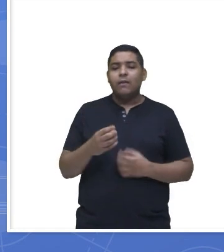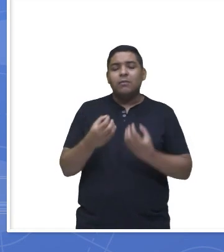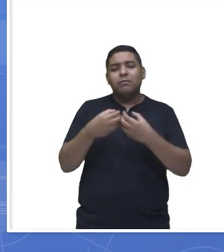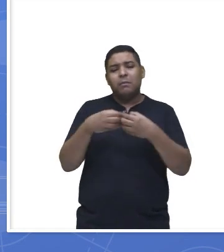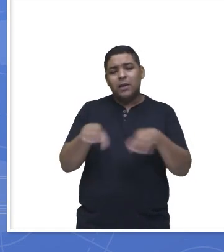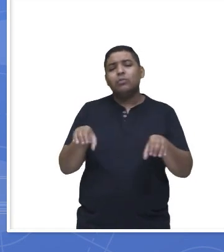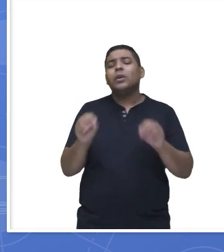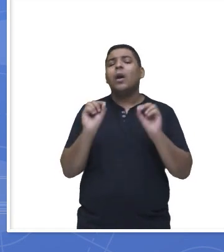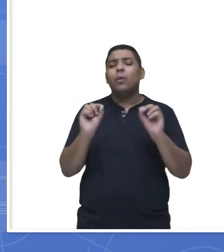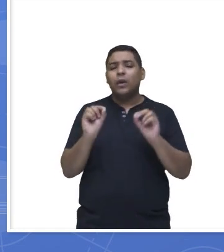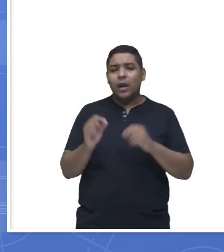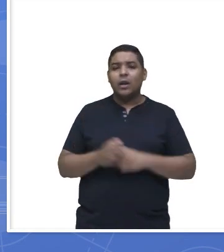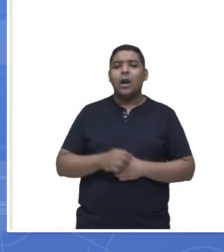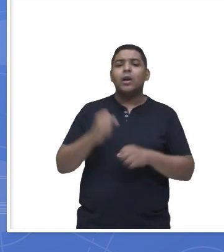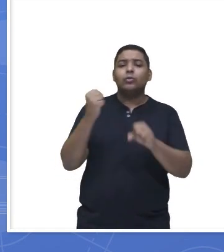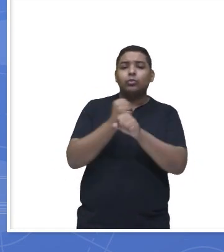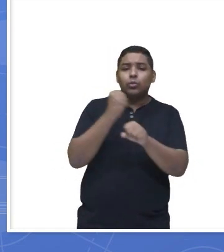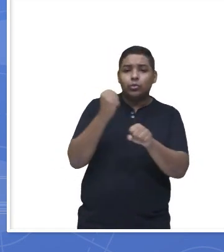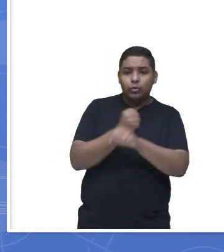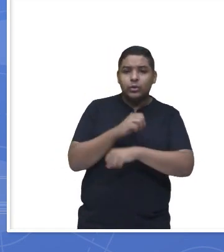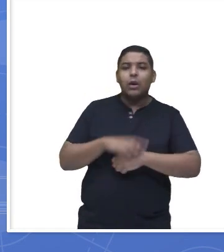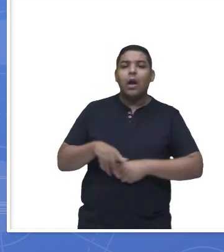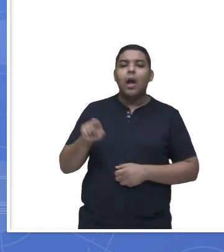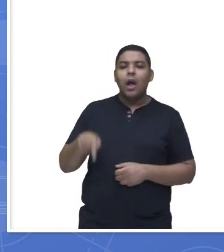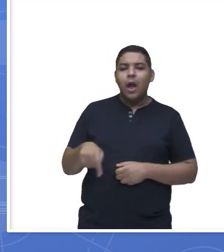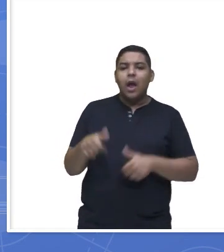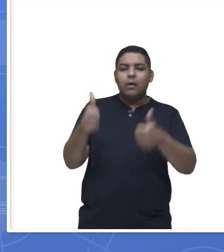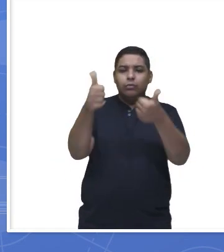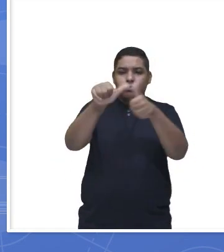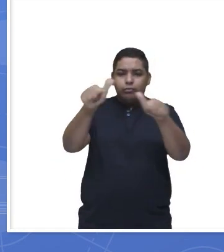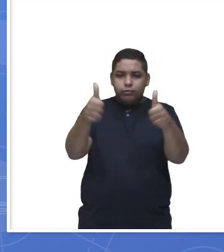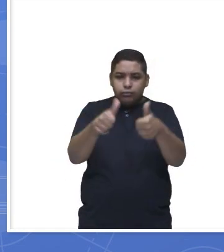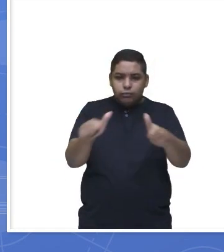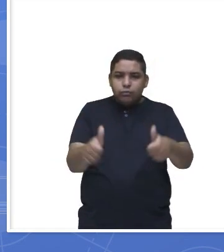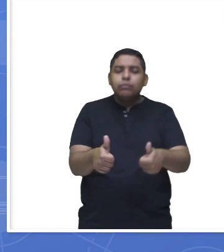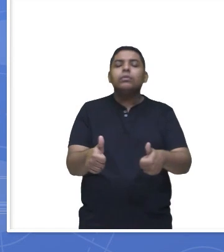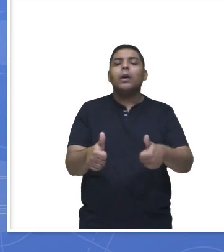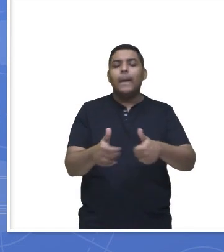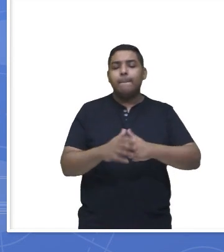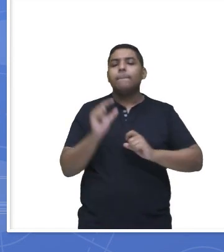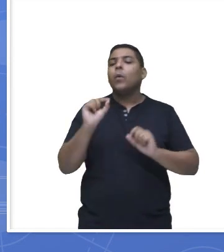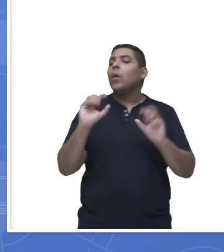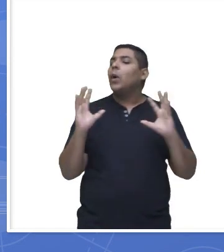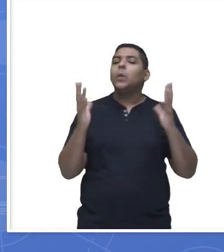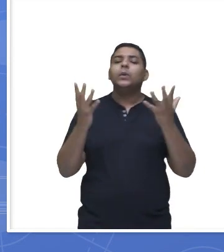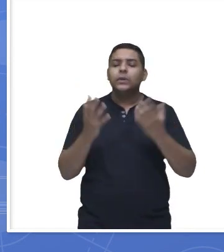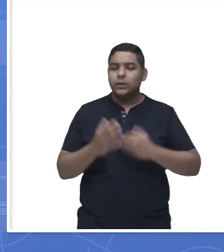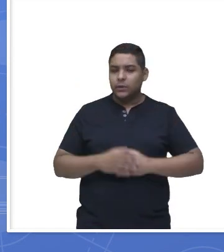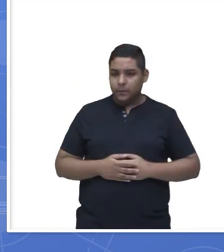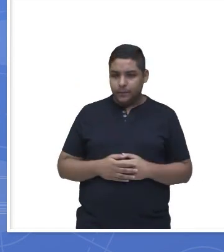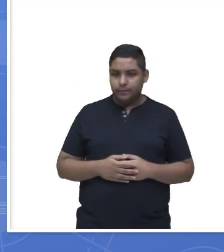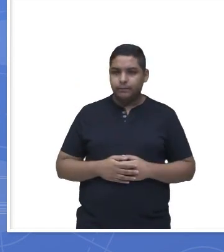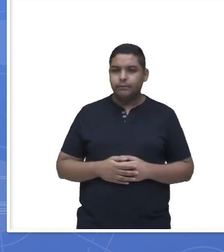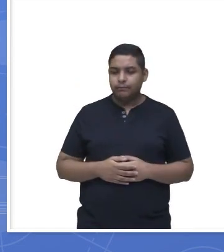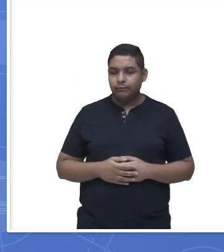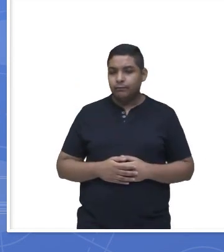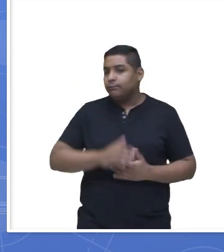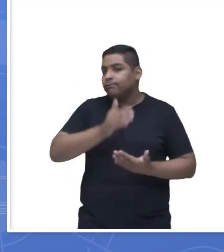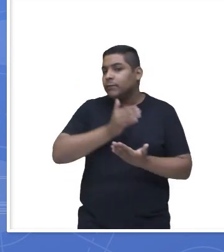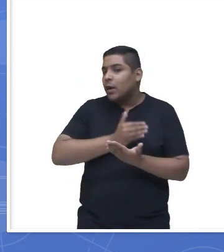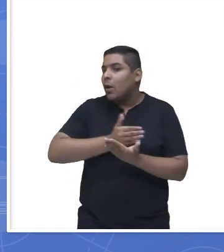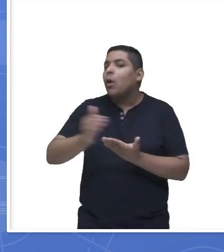construções, como a gente está vendo aí essa estátua, né? Esse monumento. O que ocorreu aí nesse monumento? Ela começou